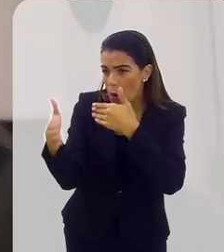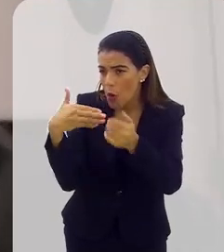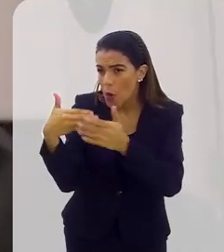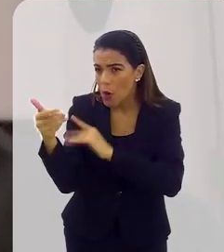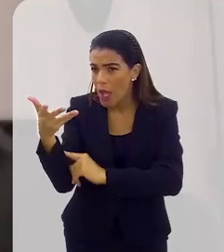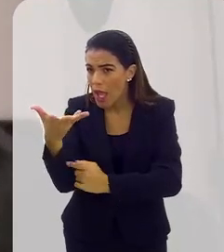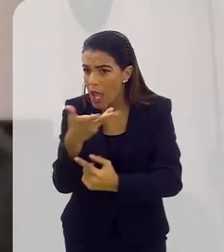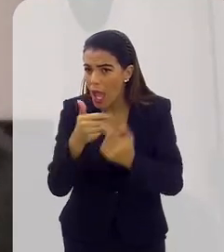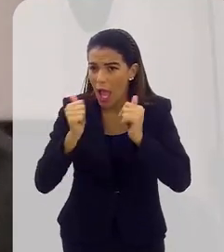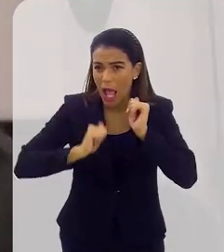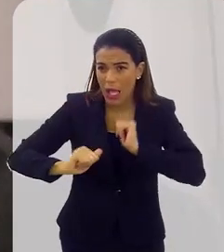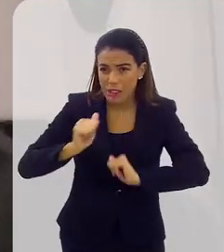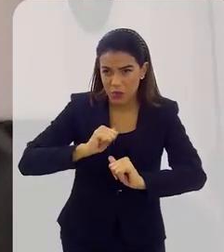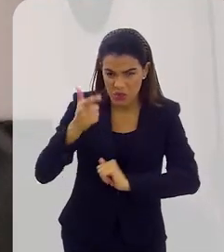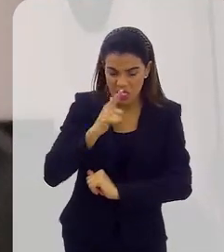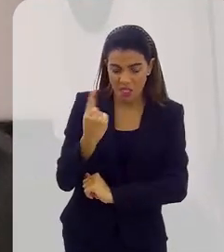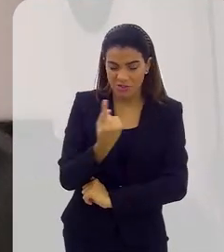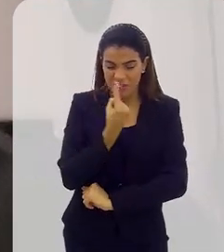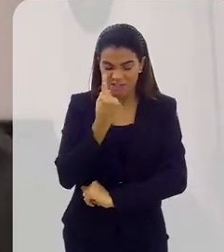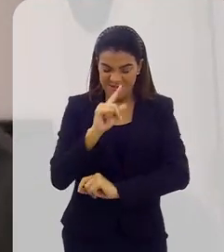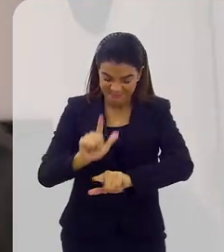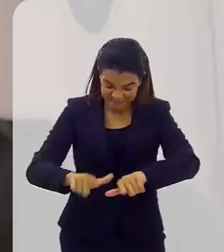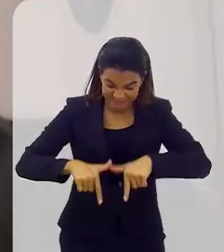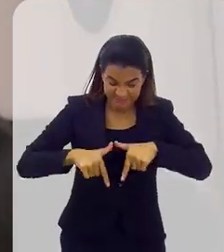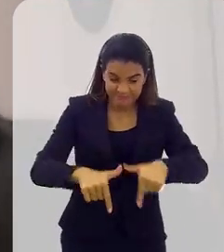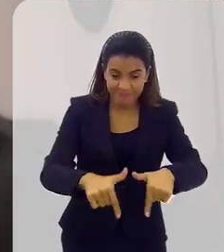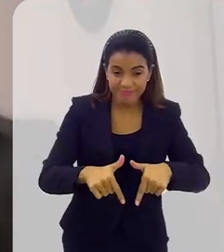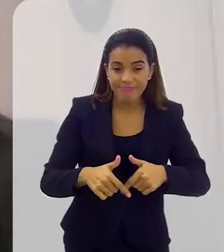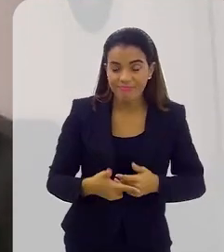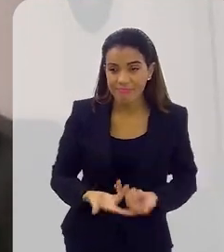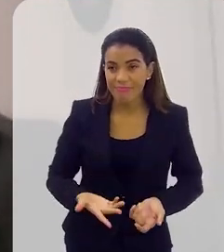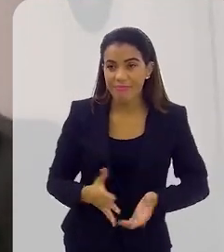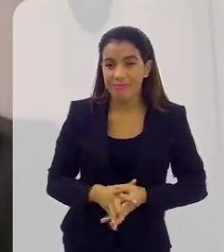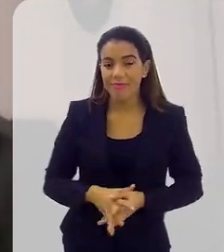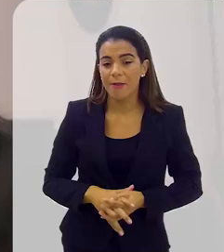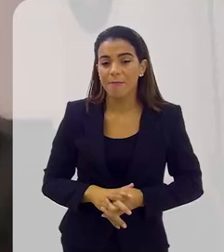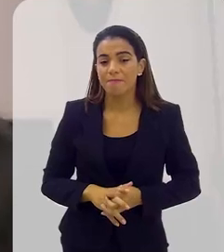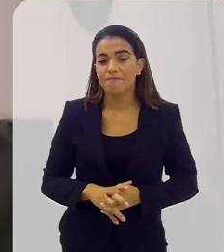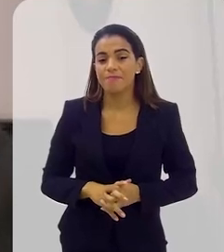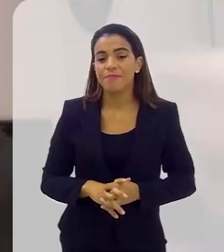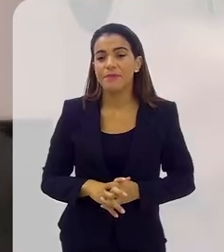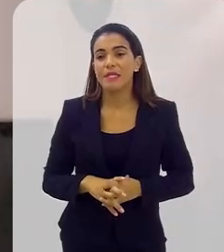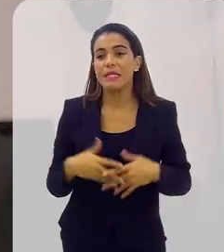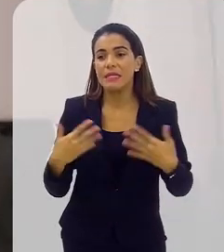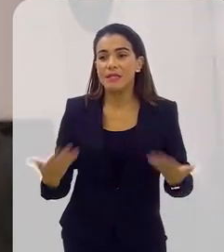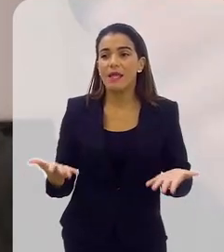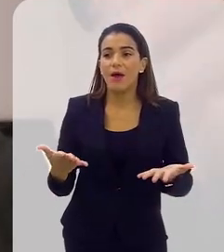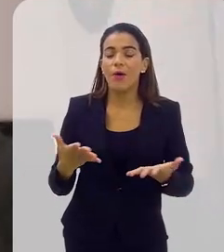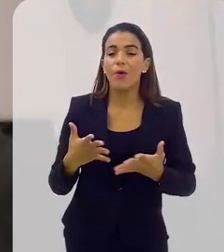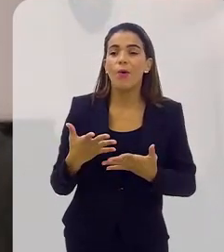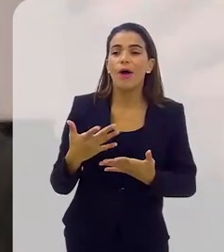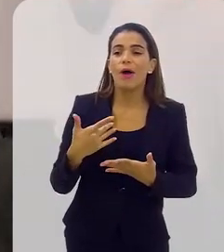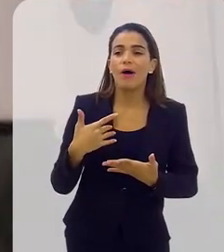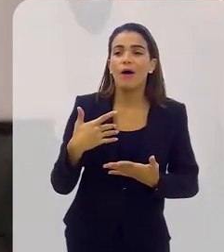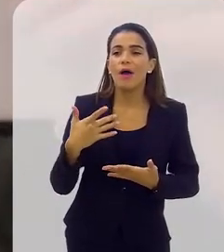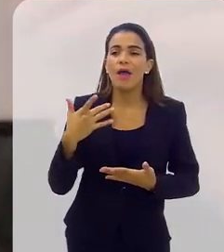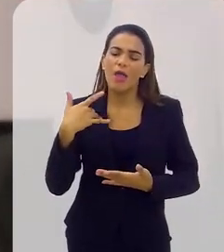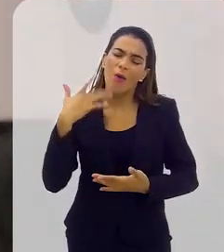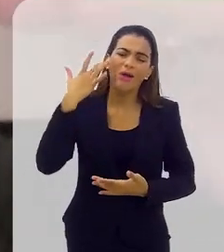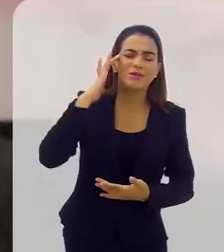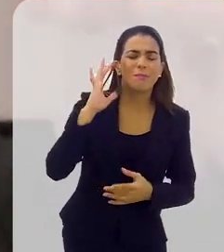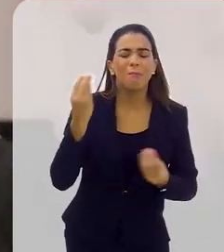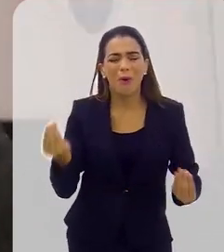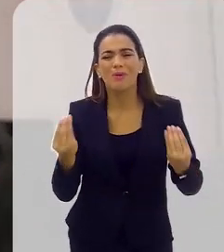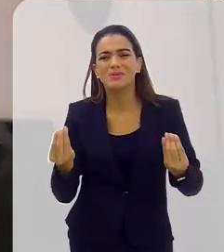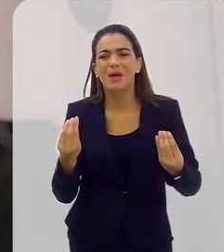dificilmente qualquer artista hoje em dia consegue fazer tudo sozinho. E aí eu achei muito, muito assim, muito, a sintonia